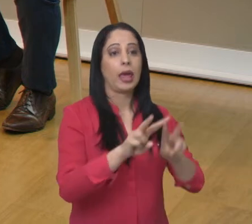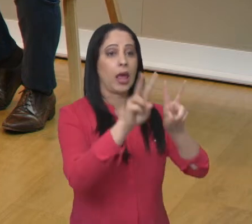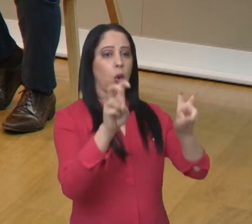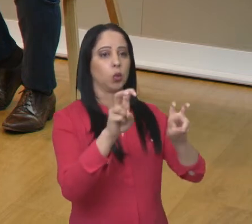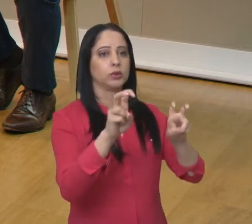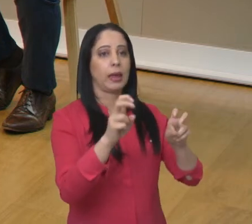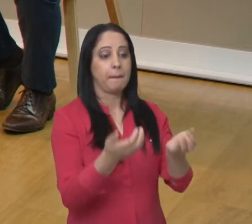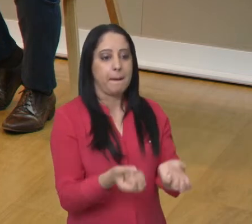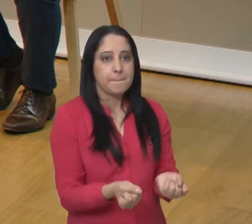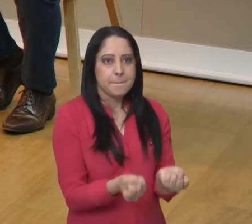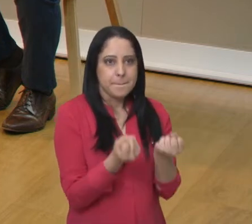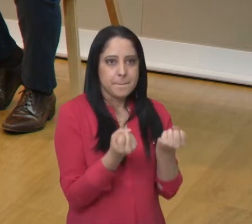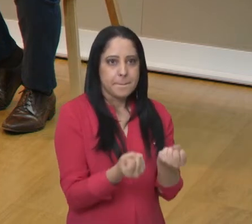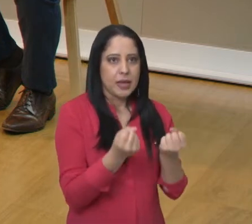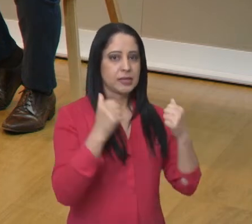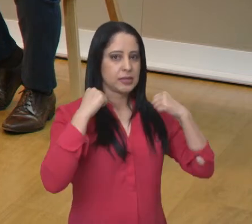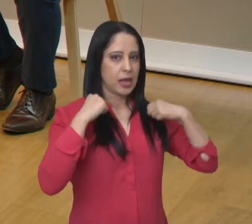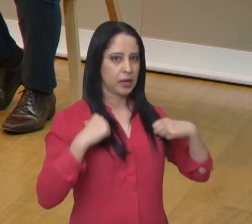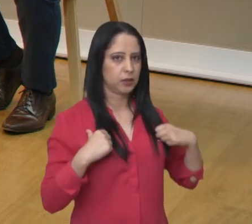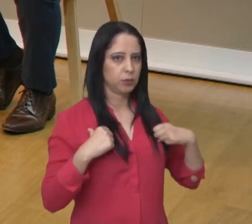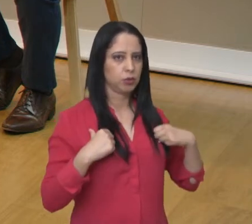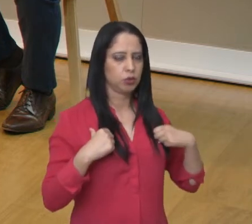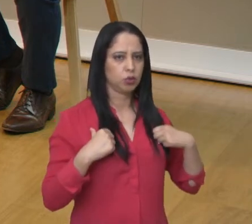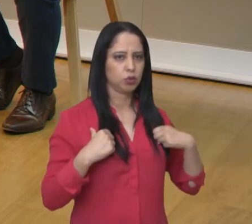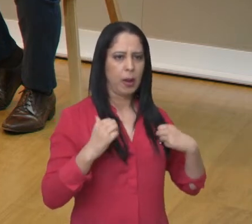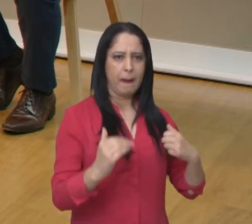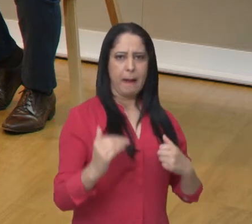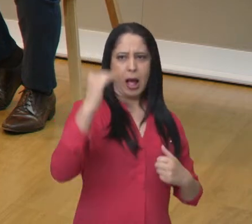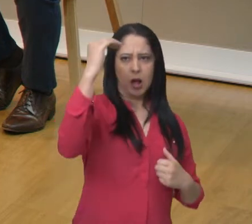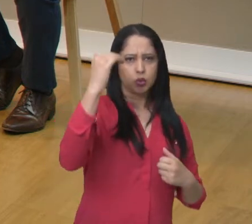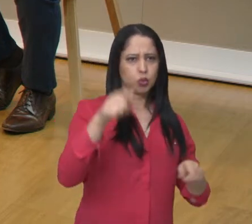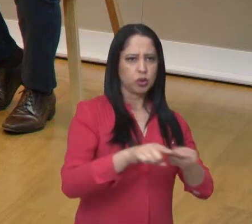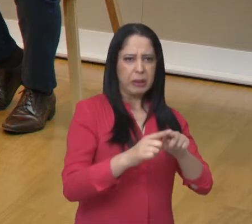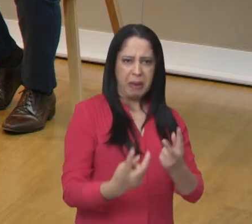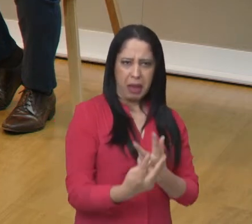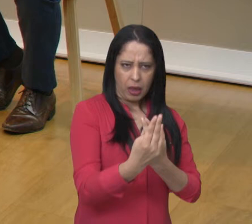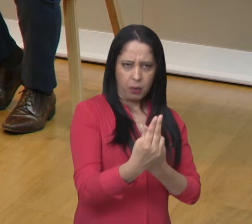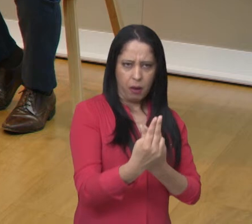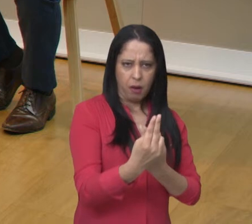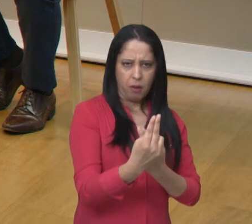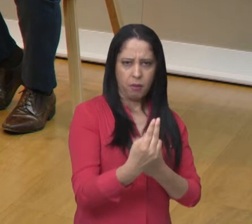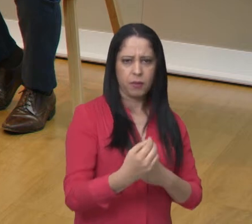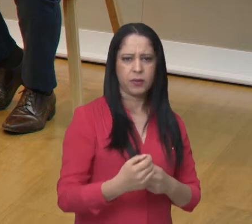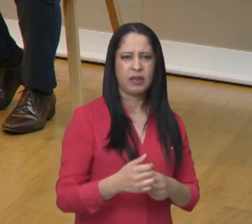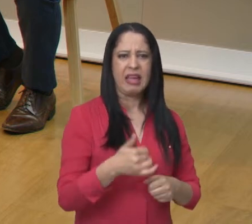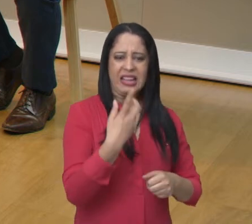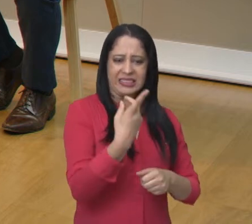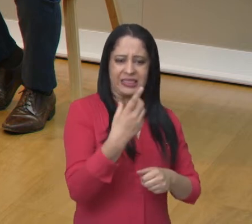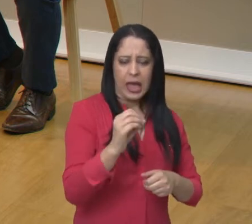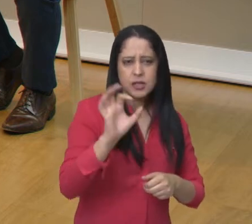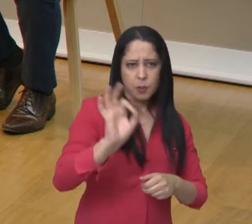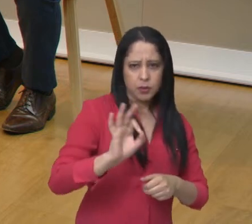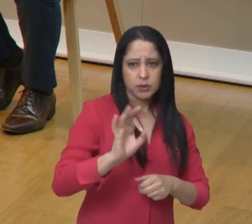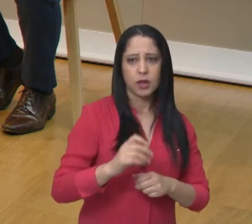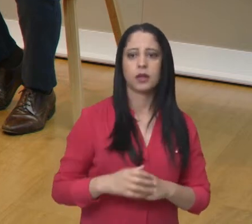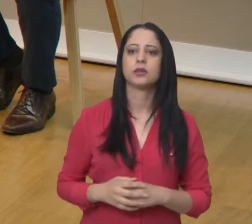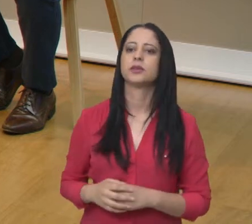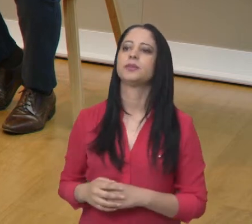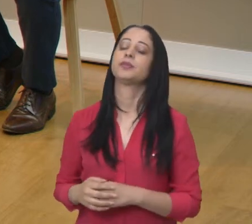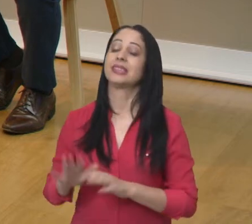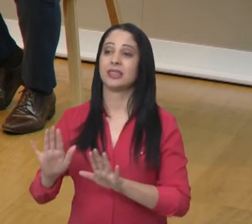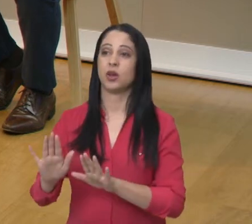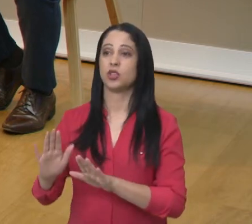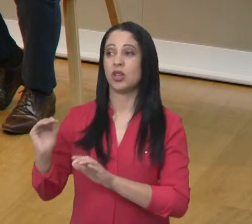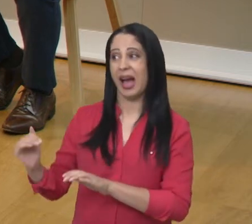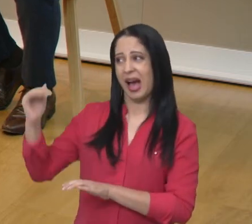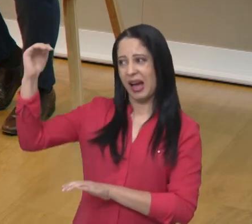Claro, a gente começa a cuidar desde criança, mas adulto também. É a mesma proporção? Uma mochila não pode passar, o peso da mochila não deve passar também de 10% para o adulto?